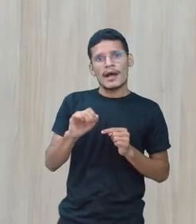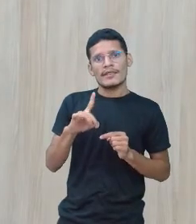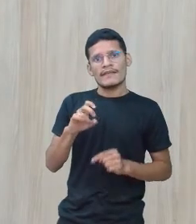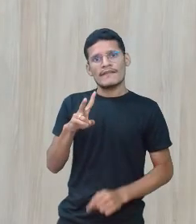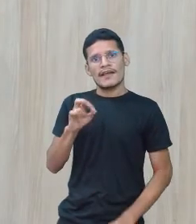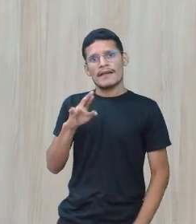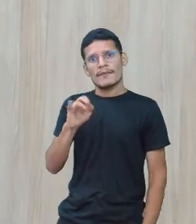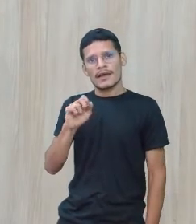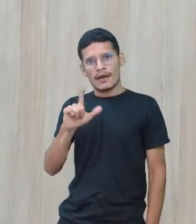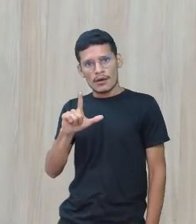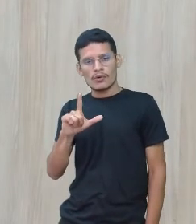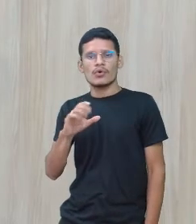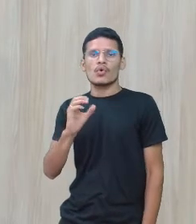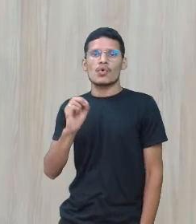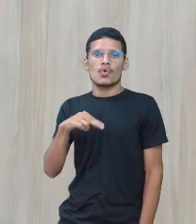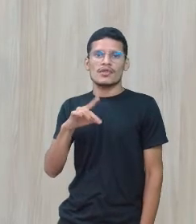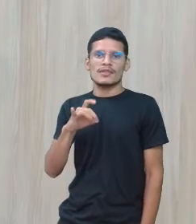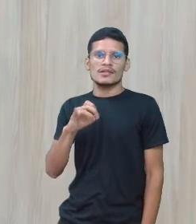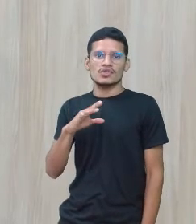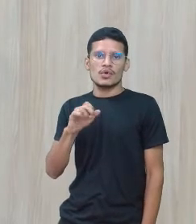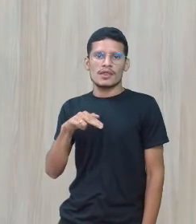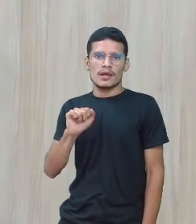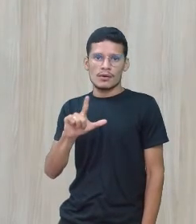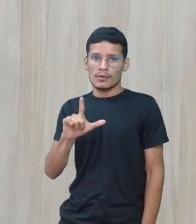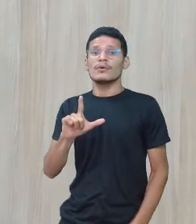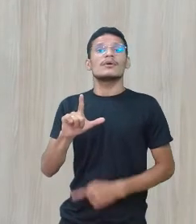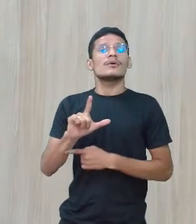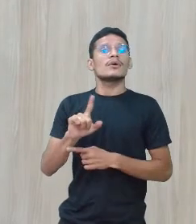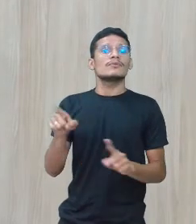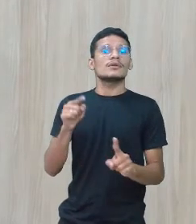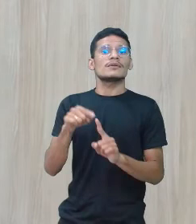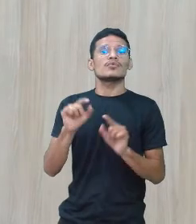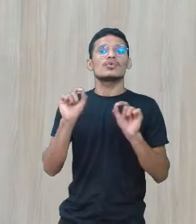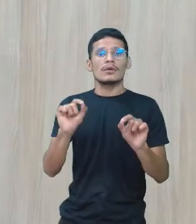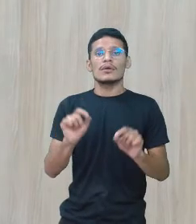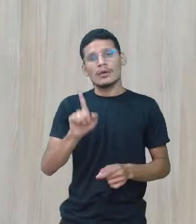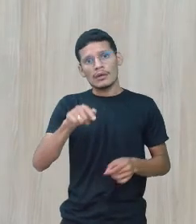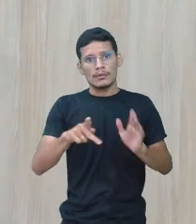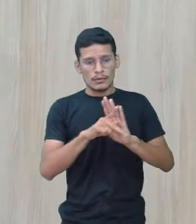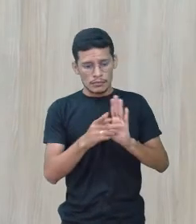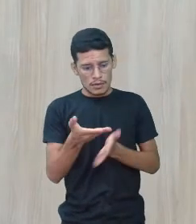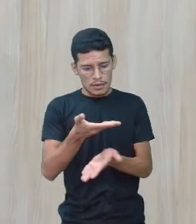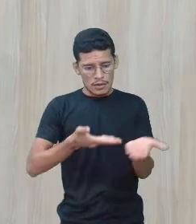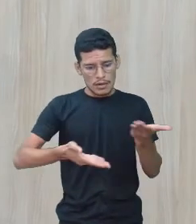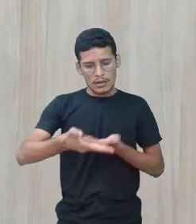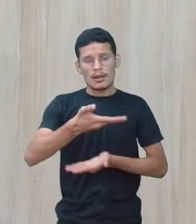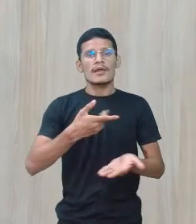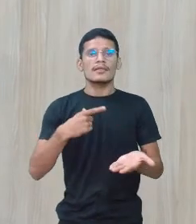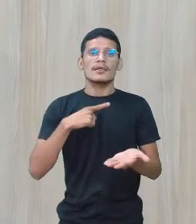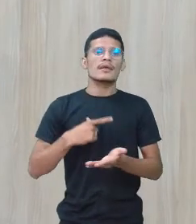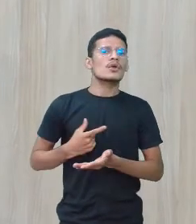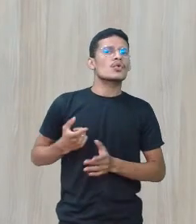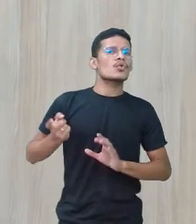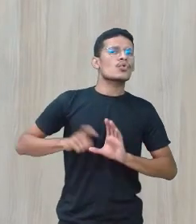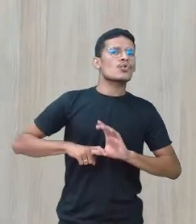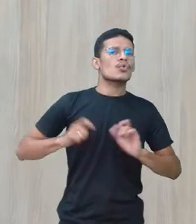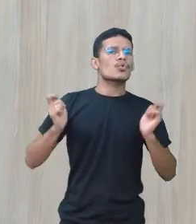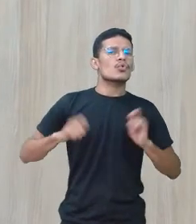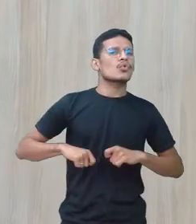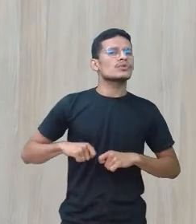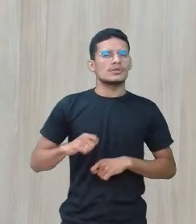adverbial condicional, ela objetiva dar a essa relação uma ideia de condição. Então,